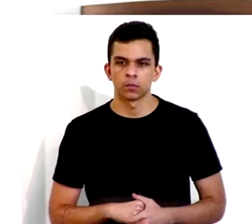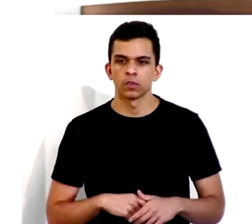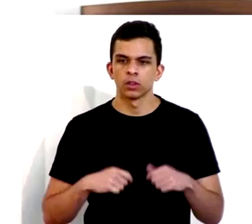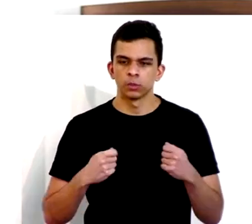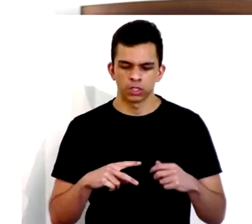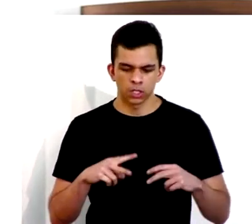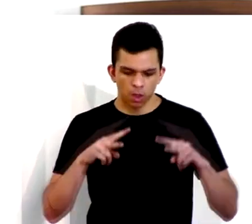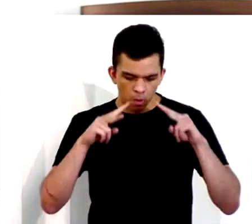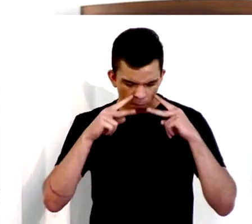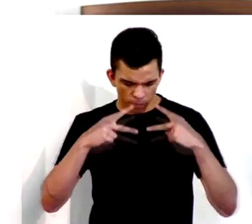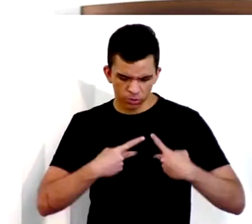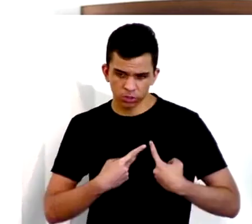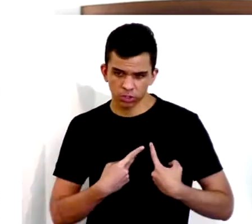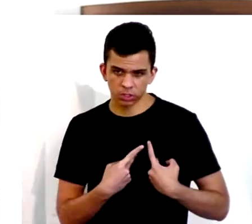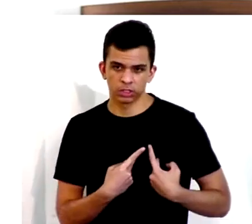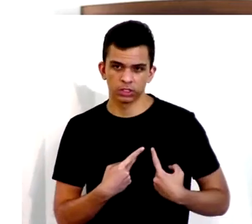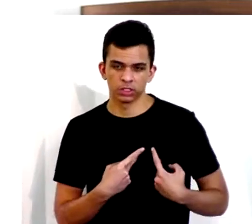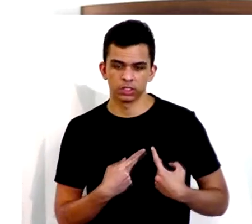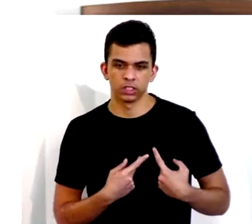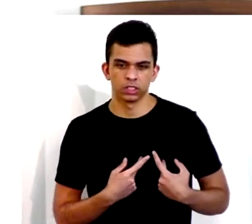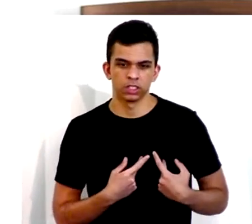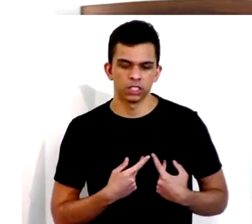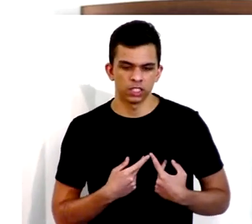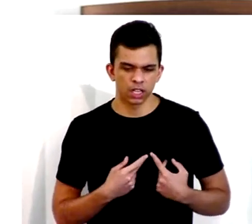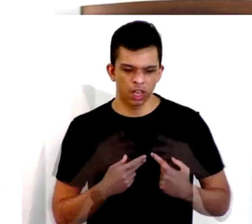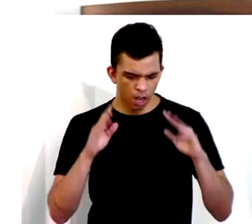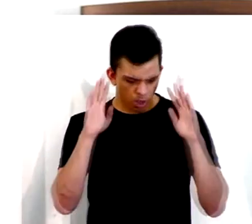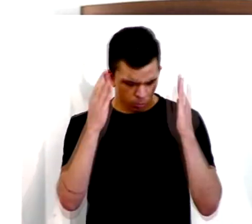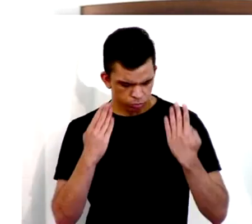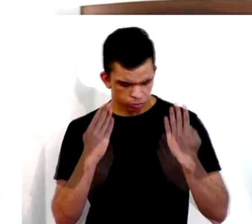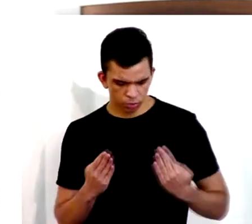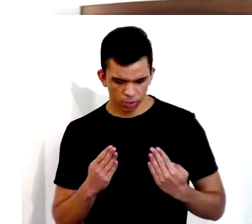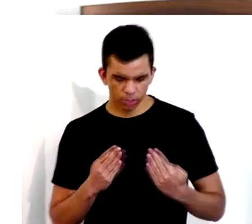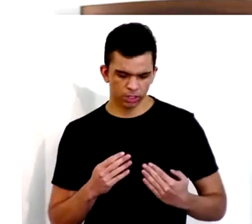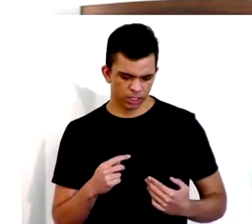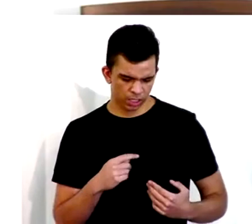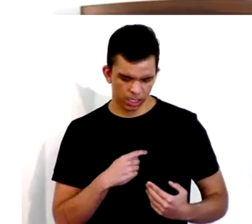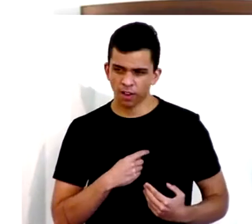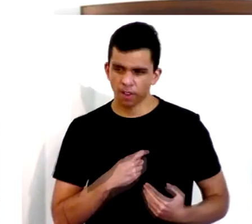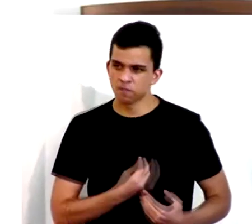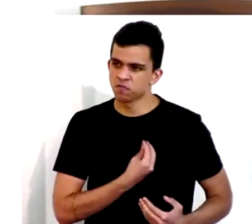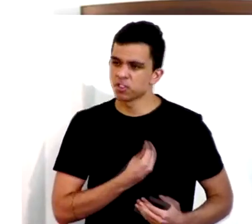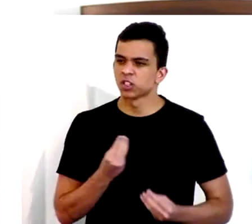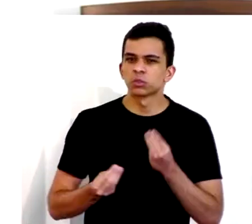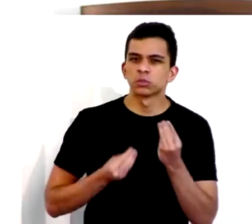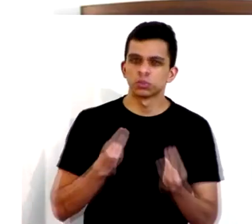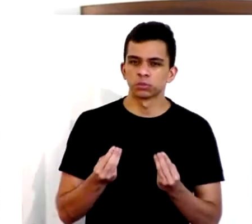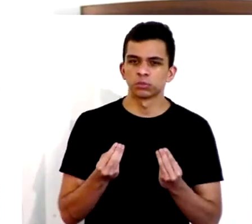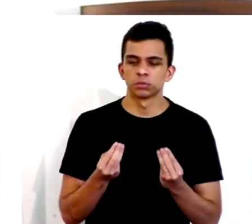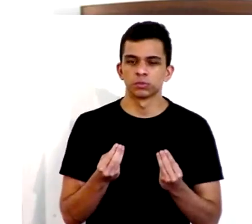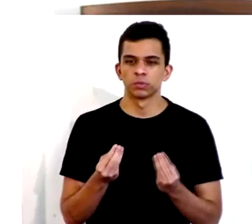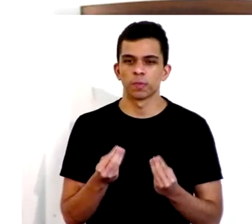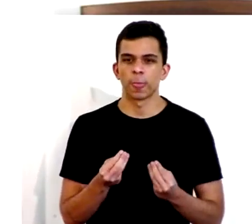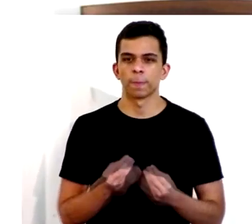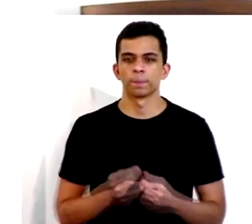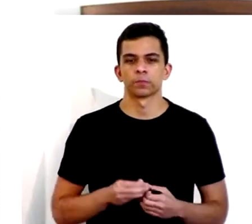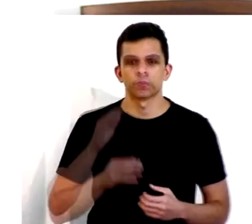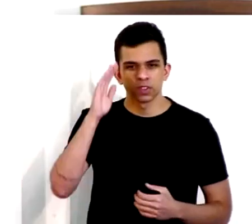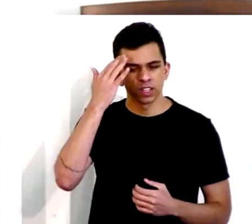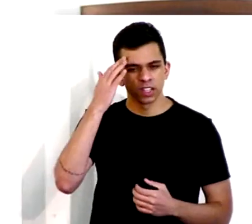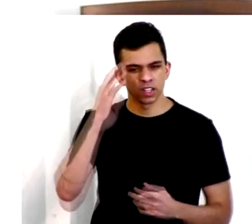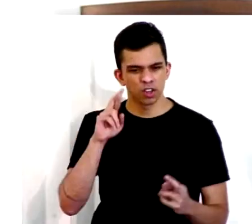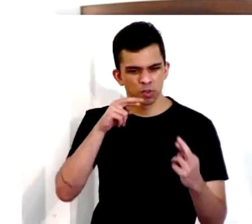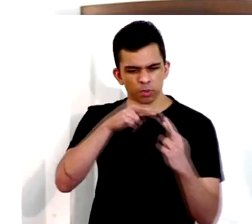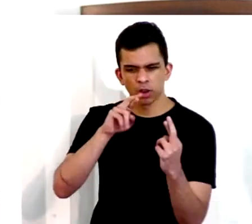buscou referenciais neste ano, você pôde olhar os seus referenciais no Senhor,